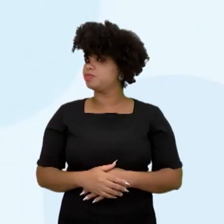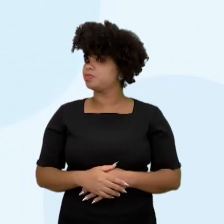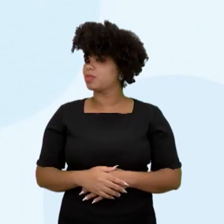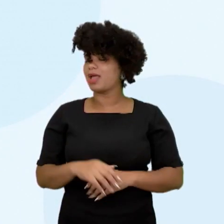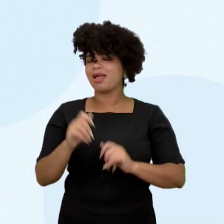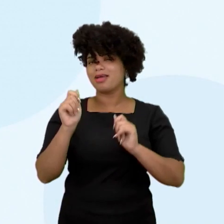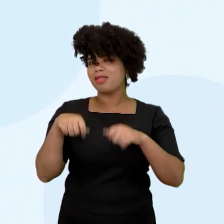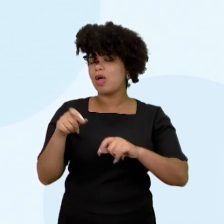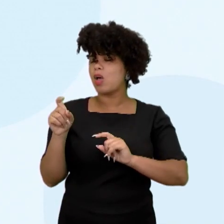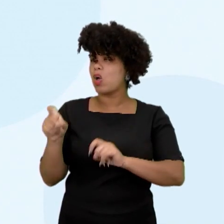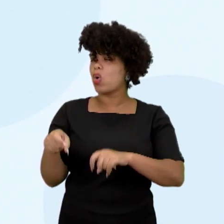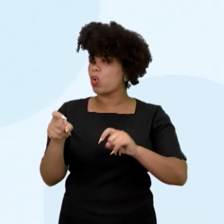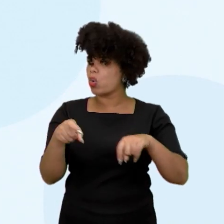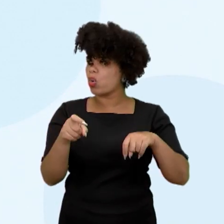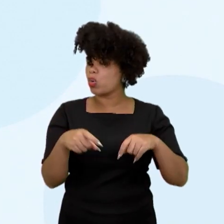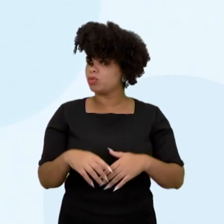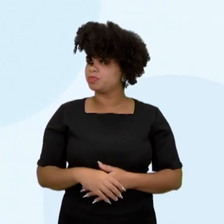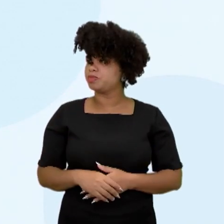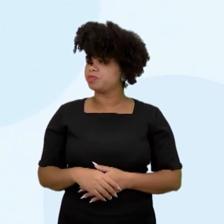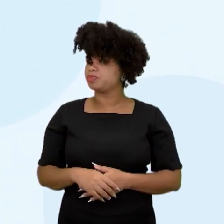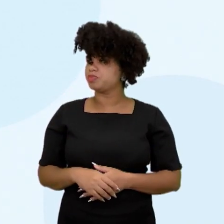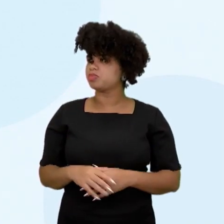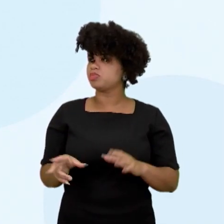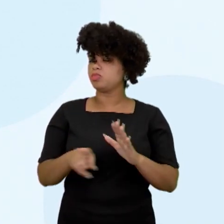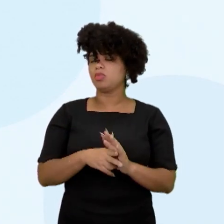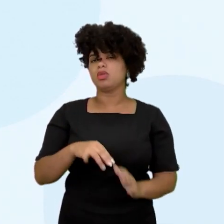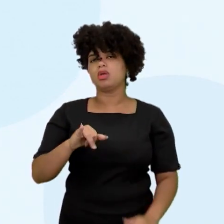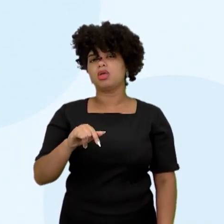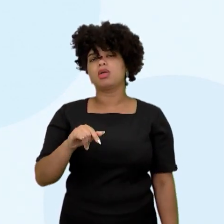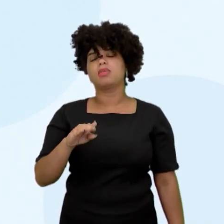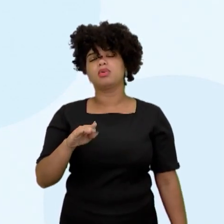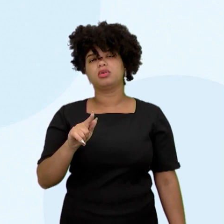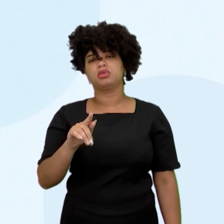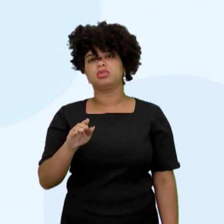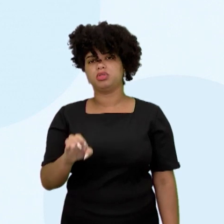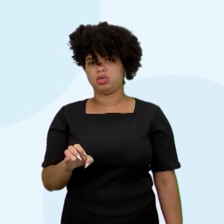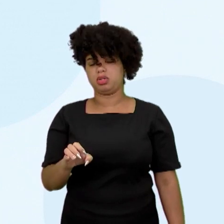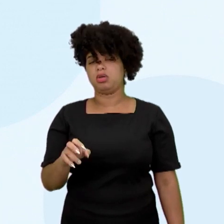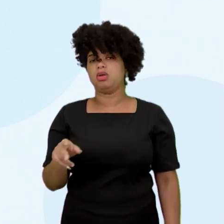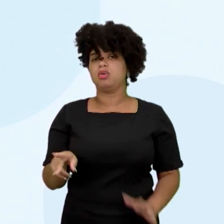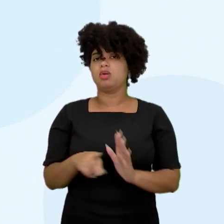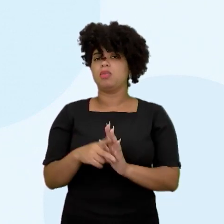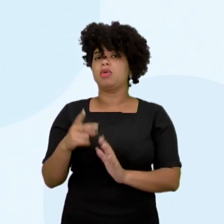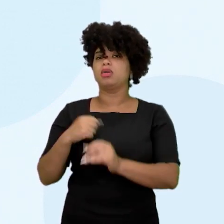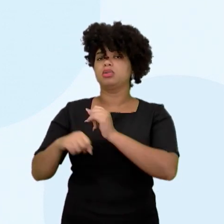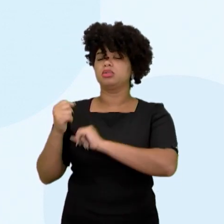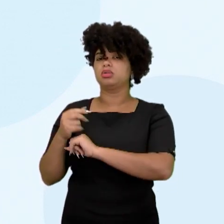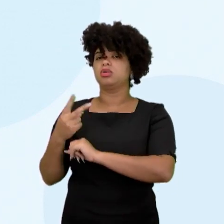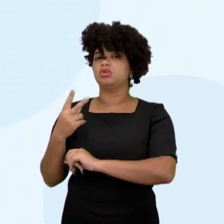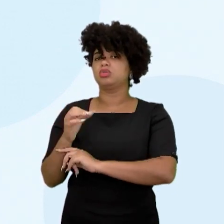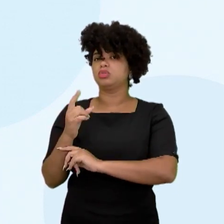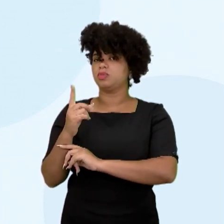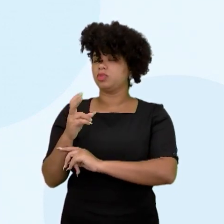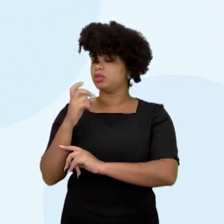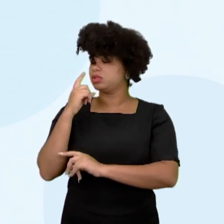áreas cultivadas, né? Isso aí é um mapa aí do IBGE de 2015, Então nós temos, né, como falou aí no texto, né,